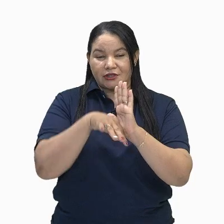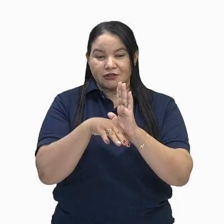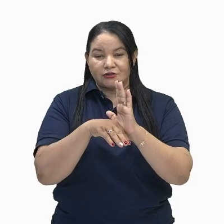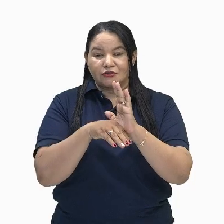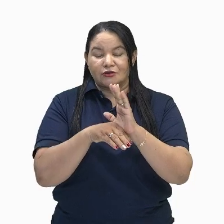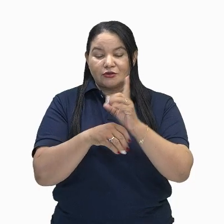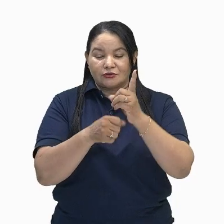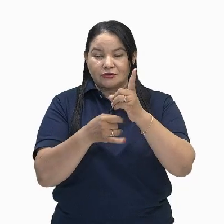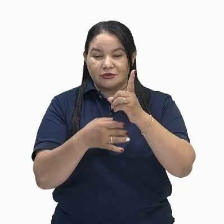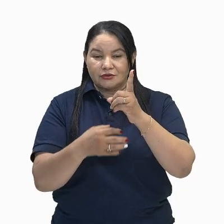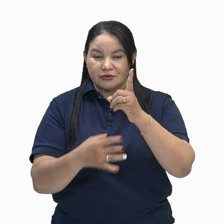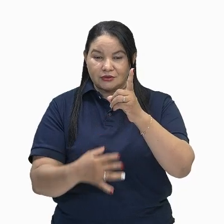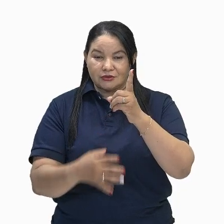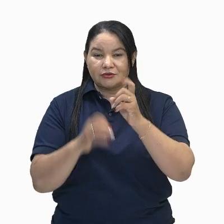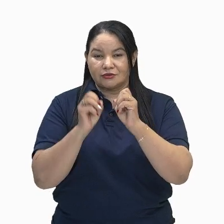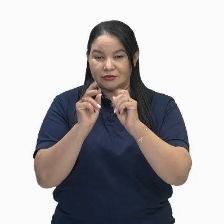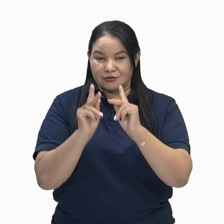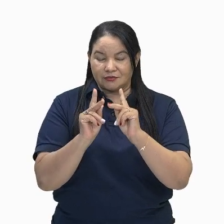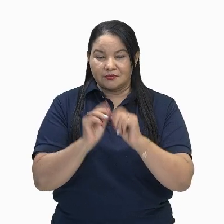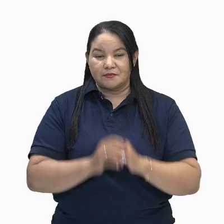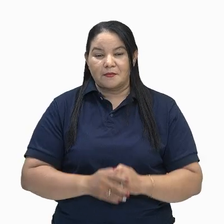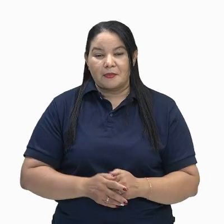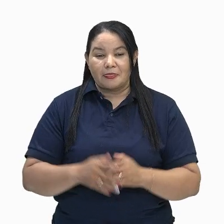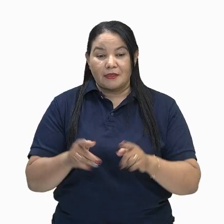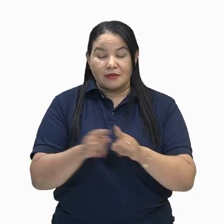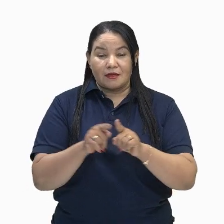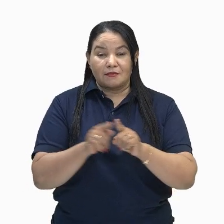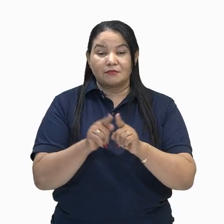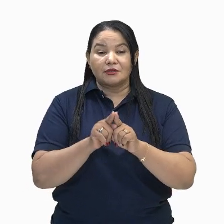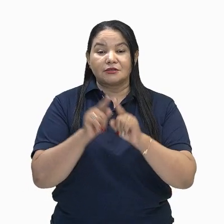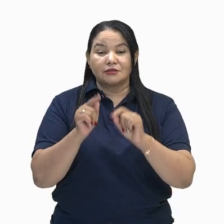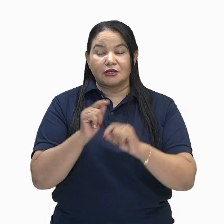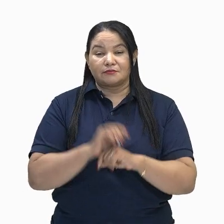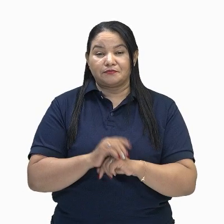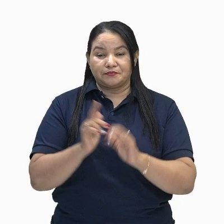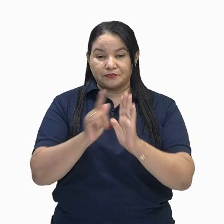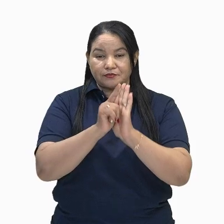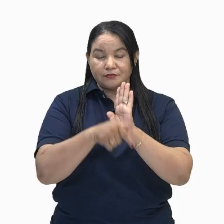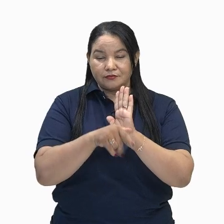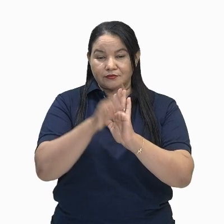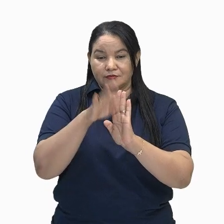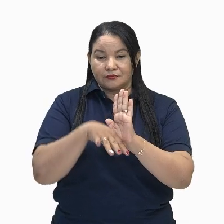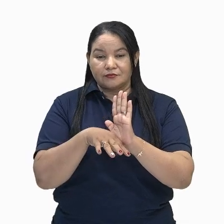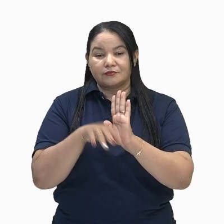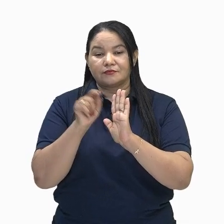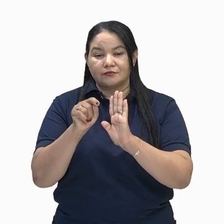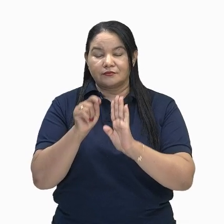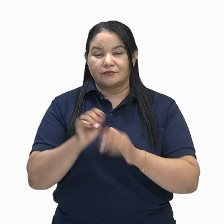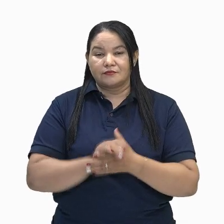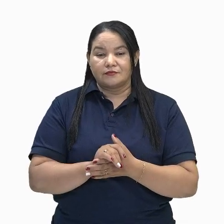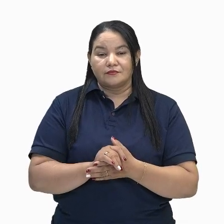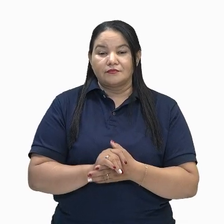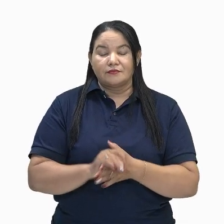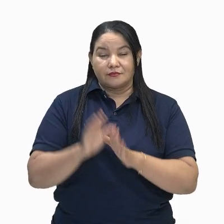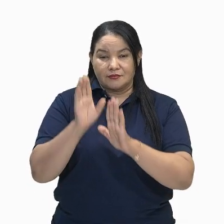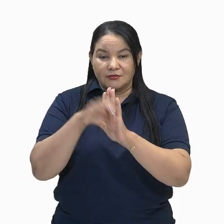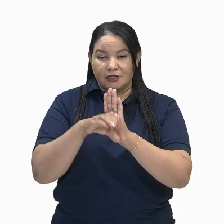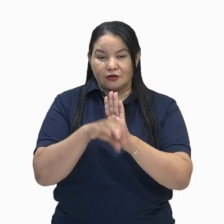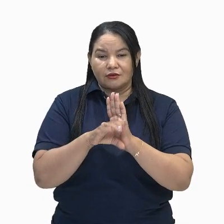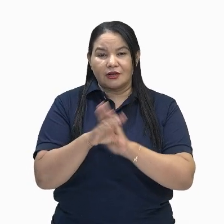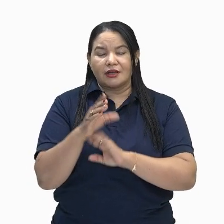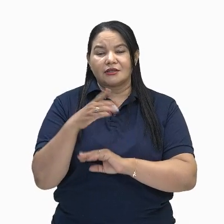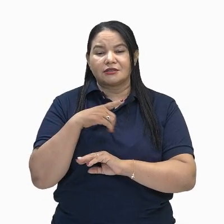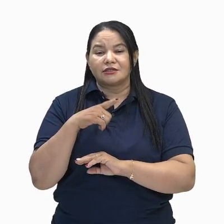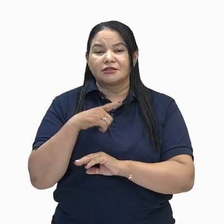descritivo, tipo textual descritivo. Nos gêneros, nós podemos ter o currículo. O currículo ele vai descrever as informações de